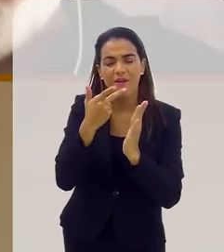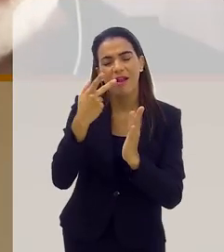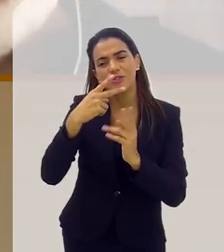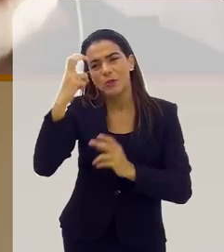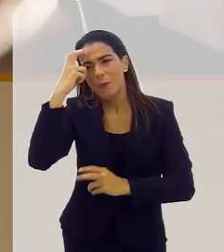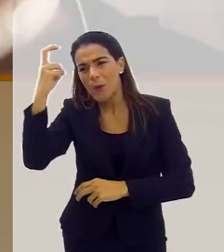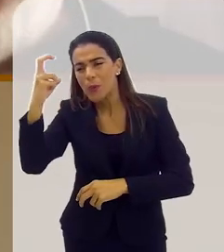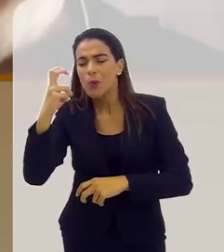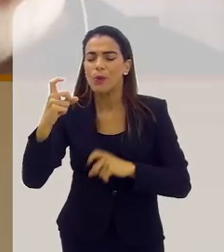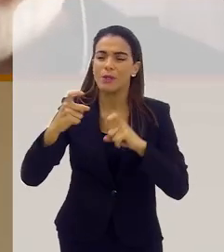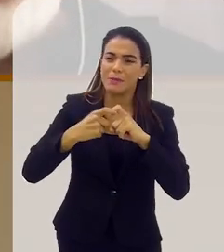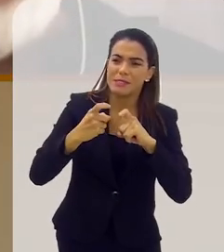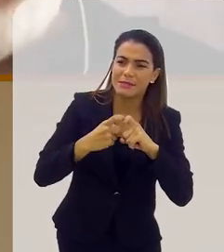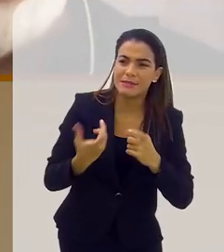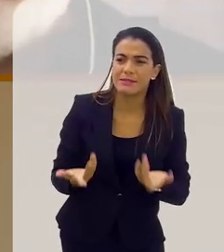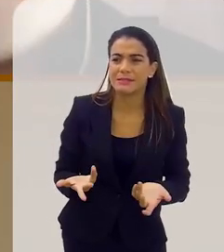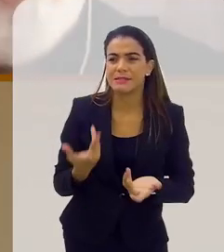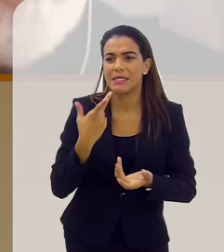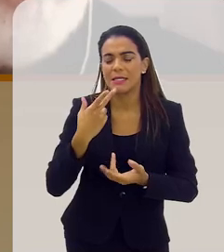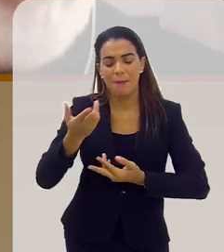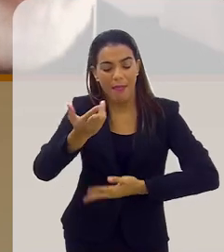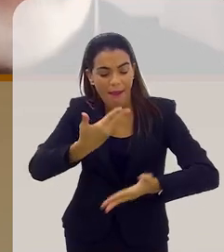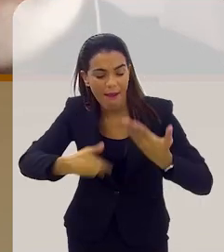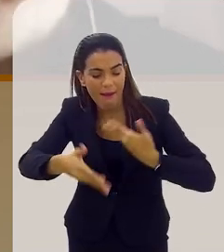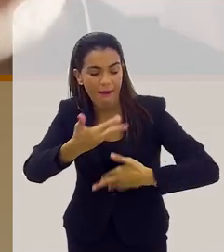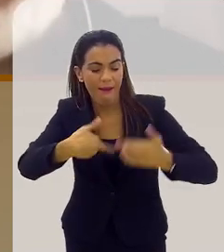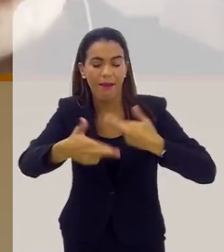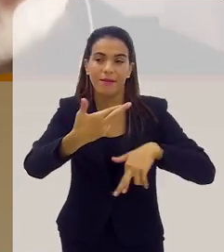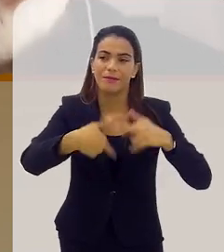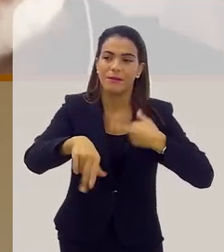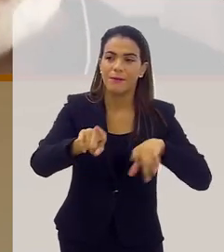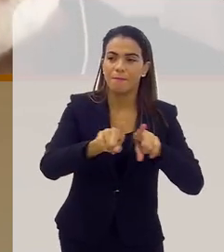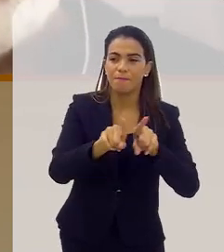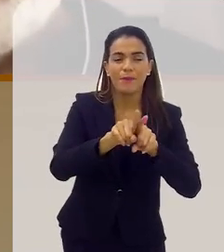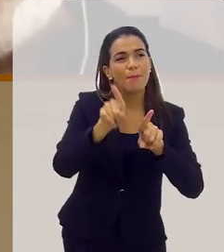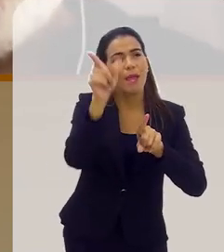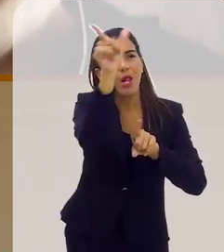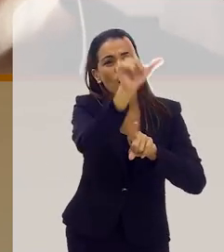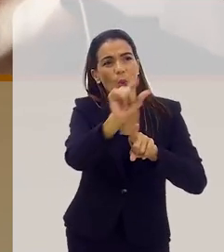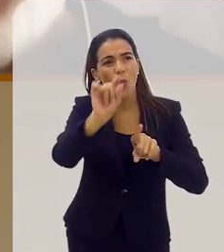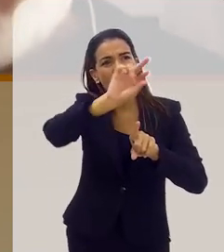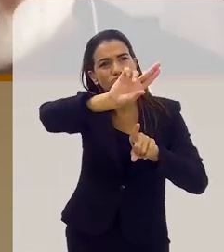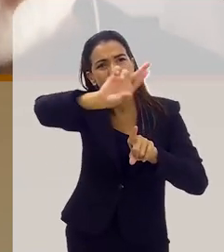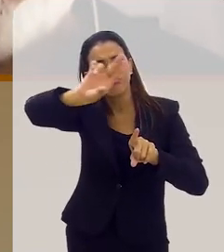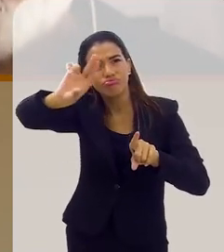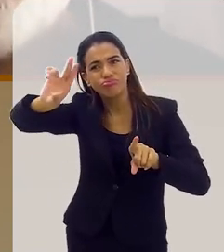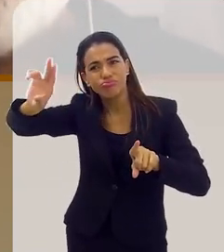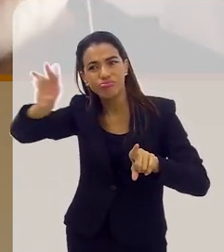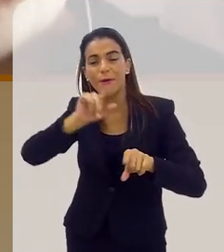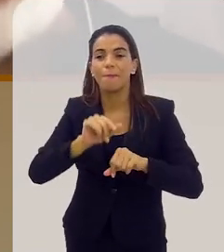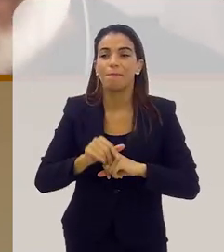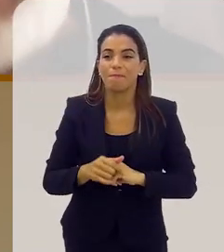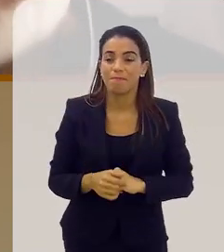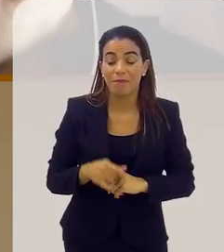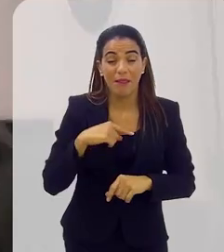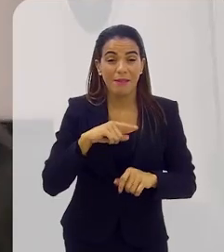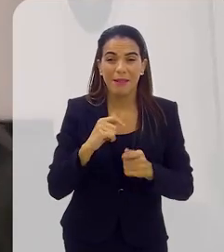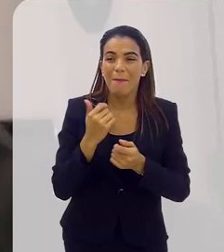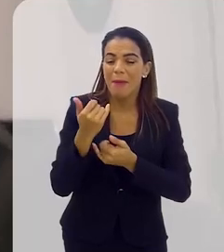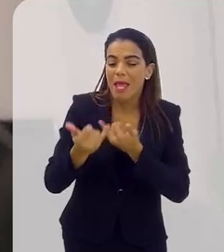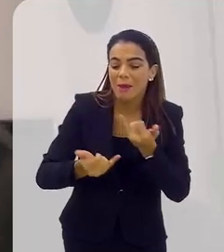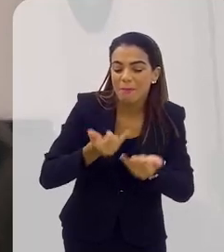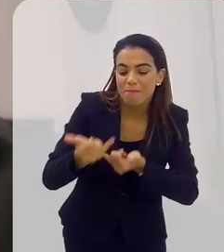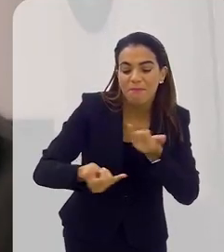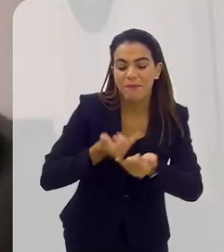versa sobre agricultura, medicina, relações pessoais, e fases da lua, uma série de